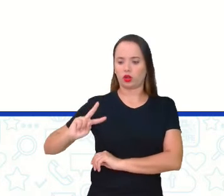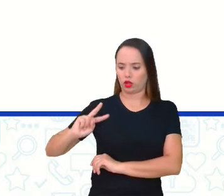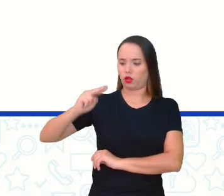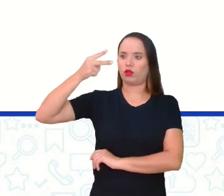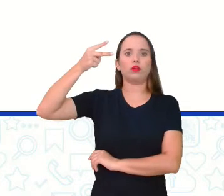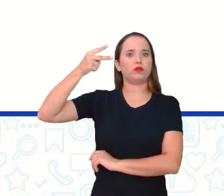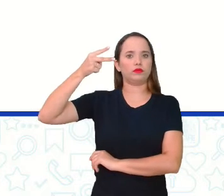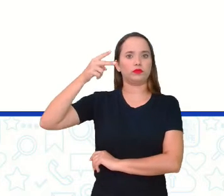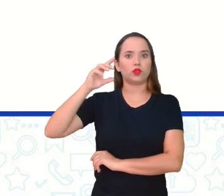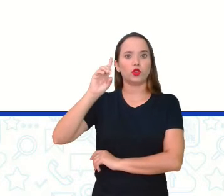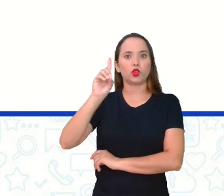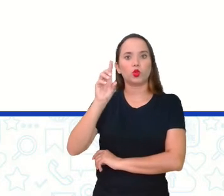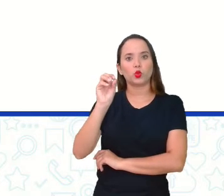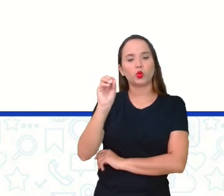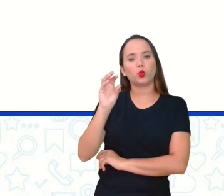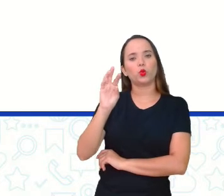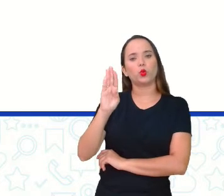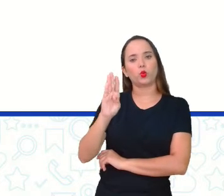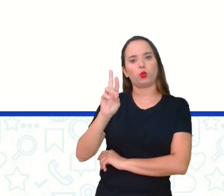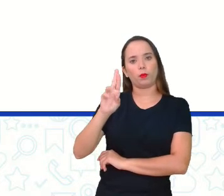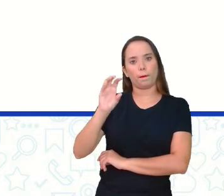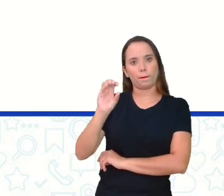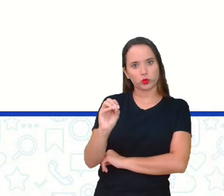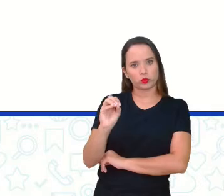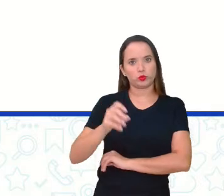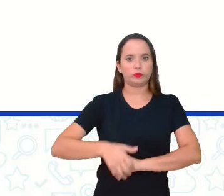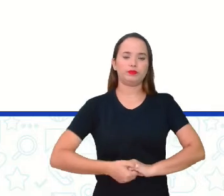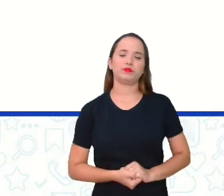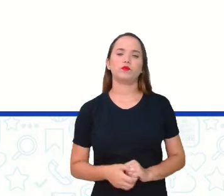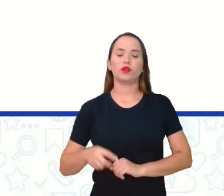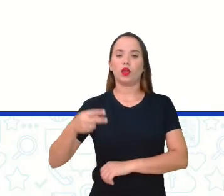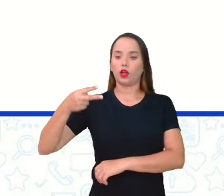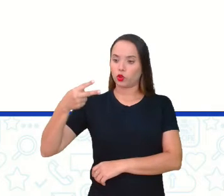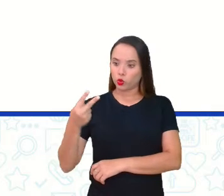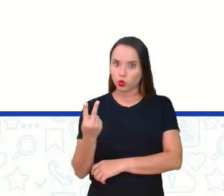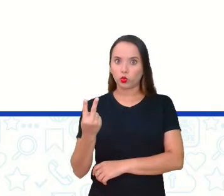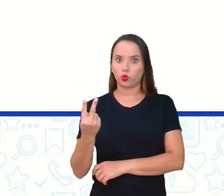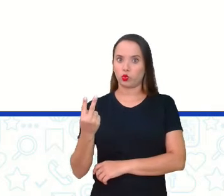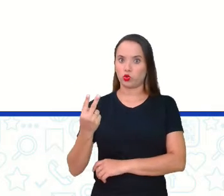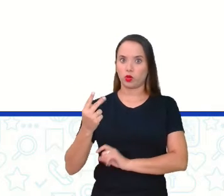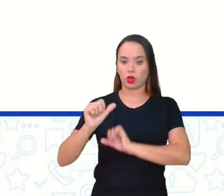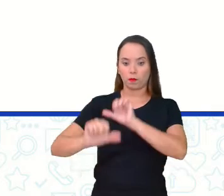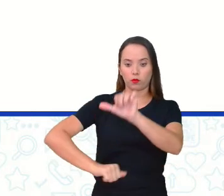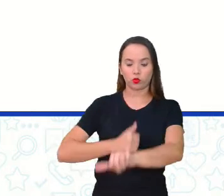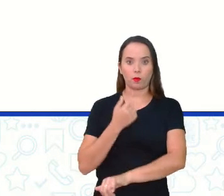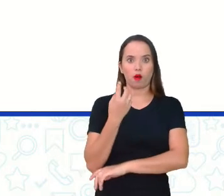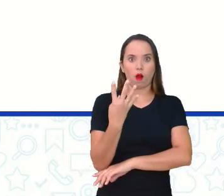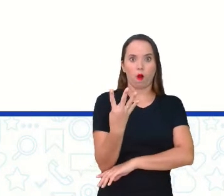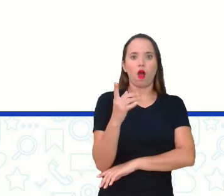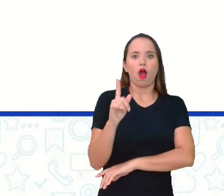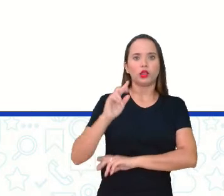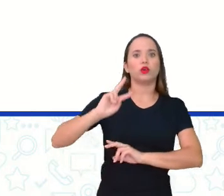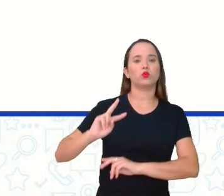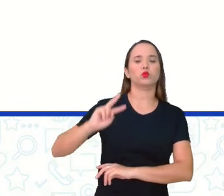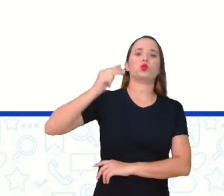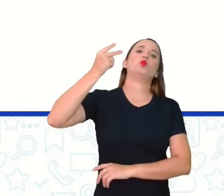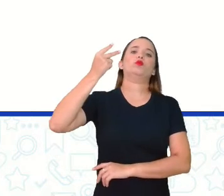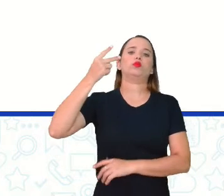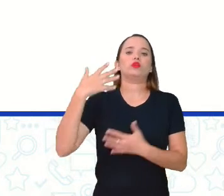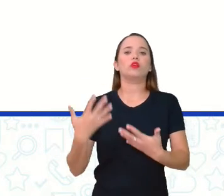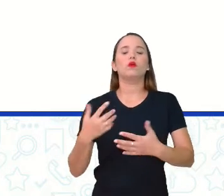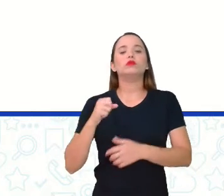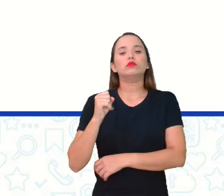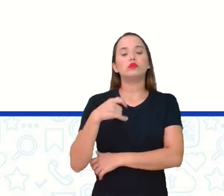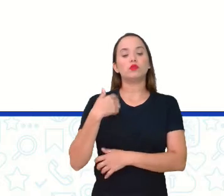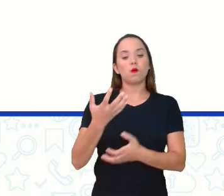quantidade. Duas bolinhas se transformando em quatro bolinhas, dobrou a quantidade. Então, eu percebo que, para descobrir a